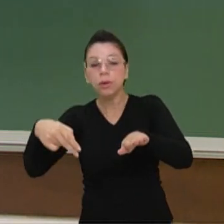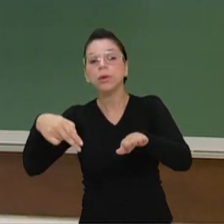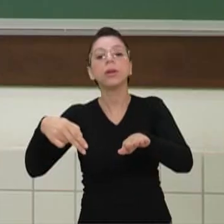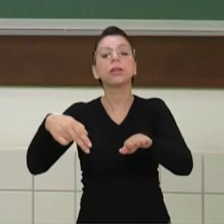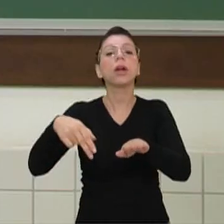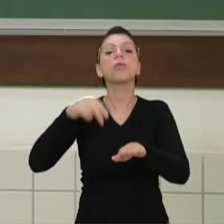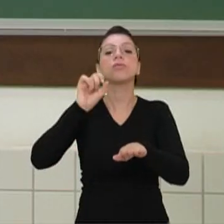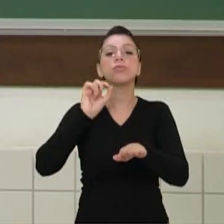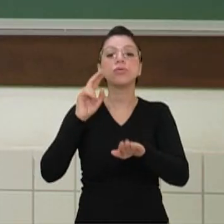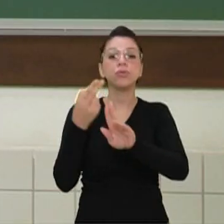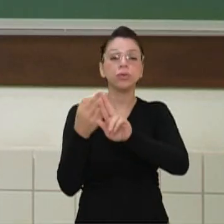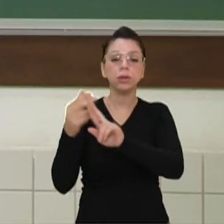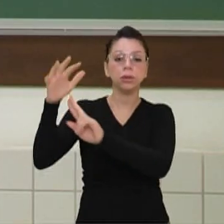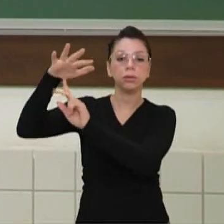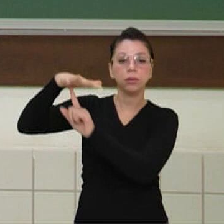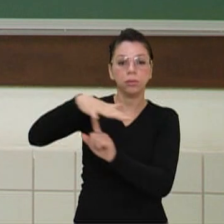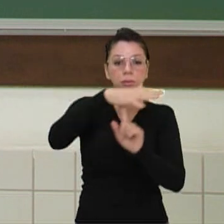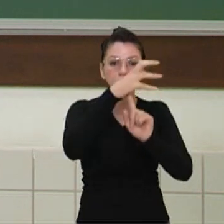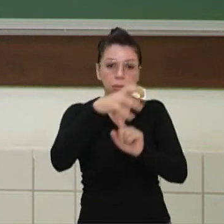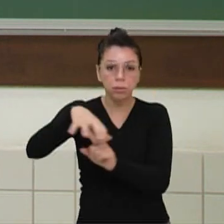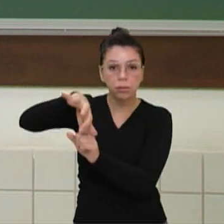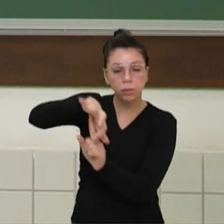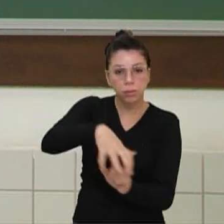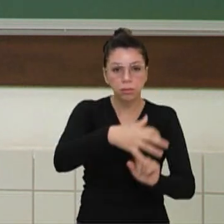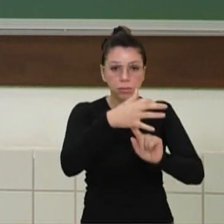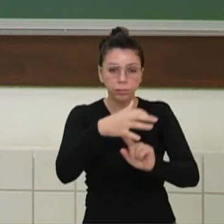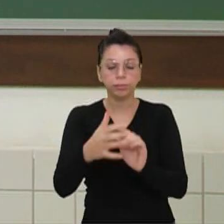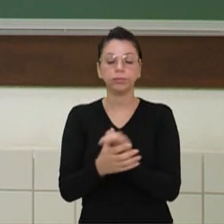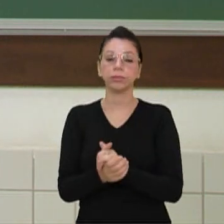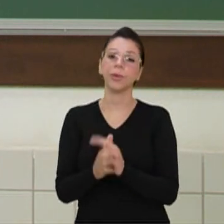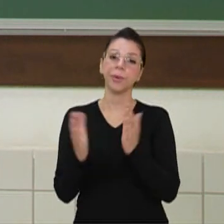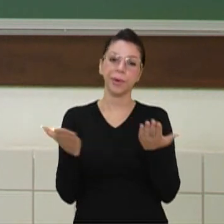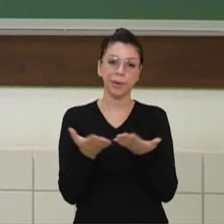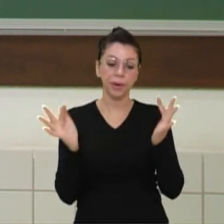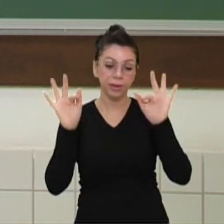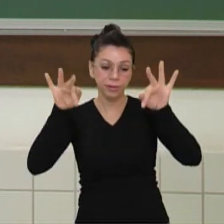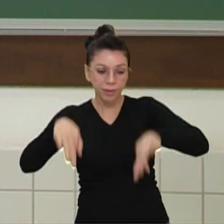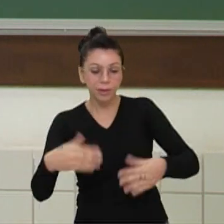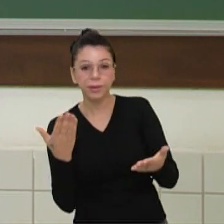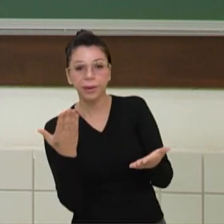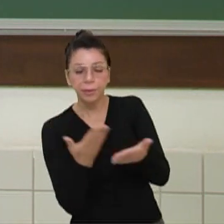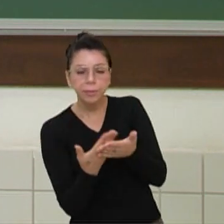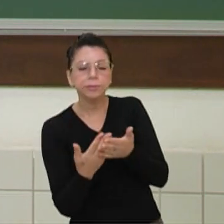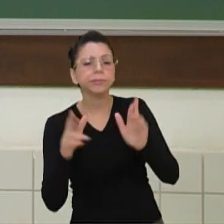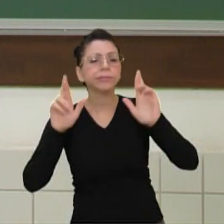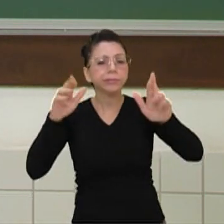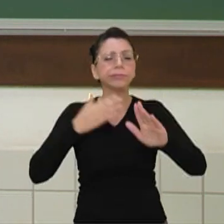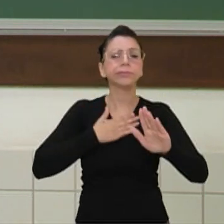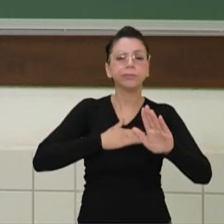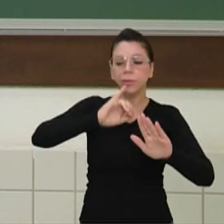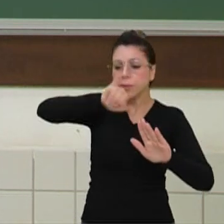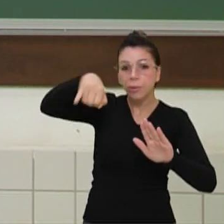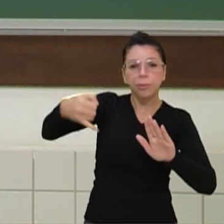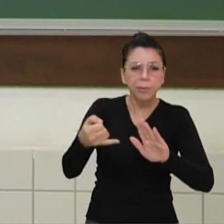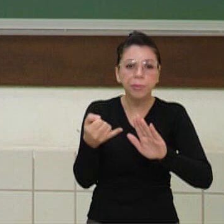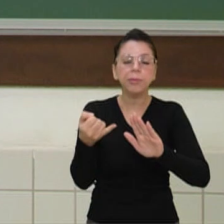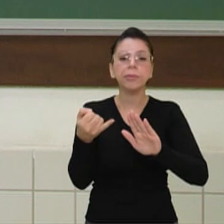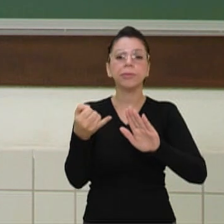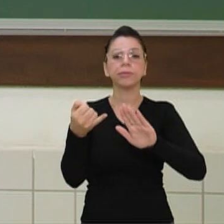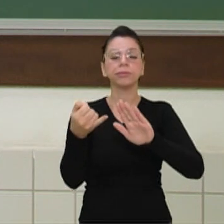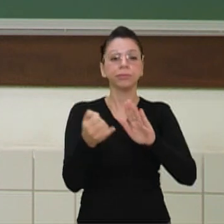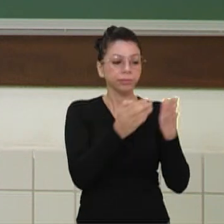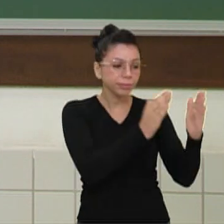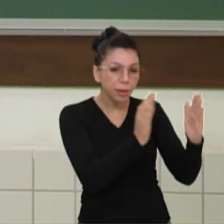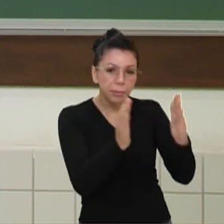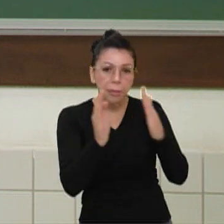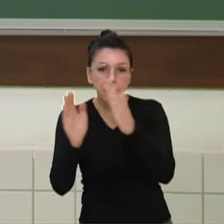bem, chegamos ao final dessa aula. Espero que vocês tenham gostado do tema, espero que vocês tenham aproveitado a